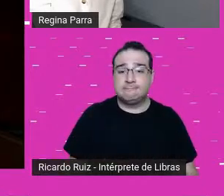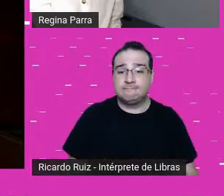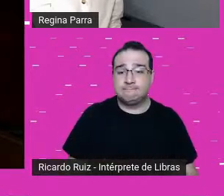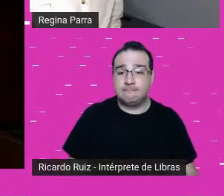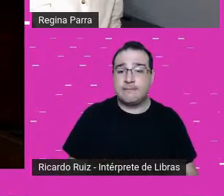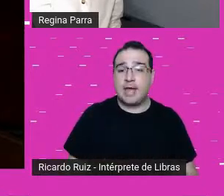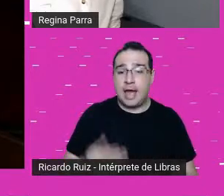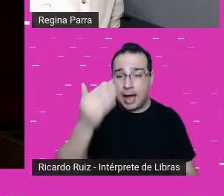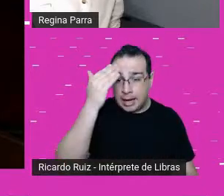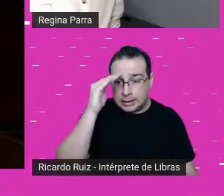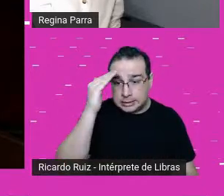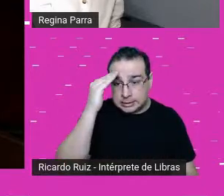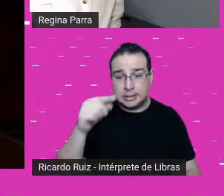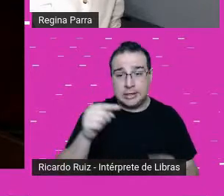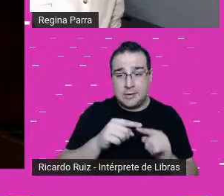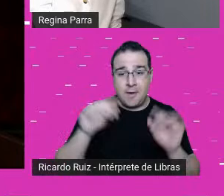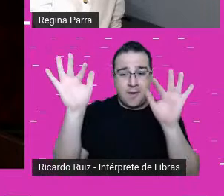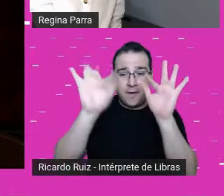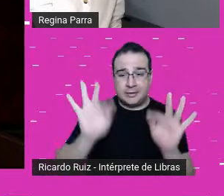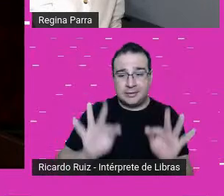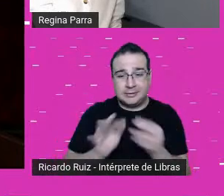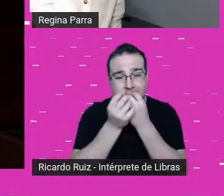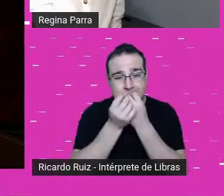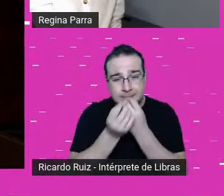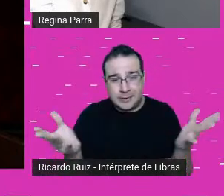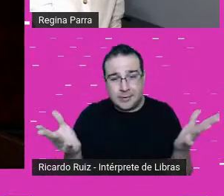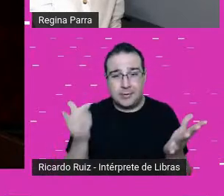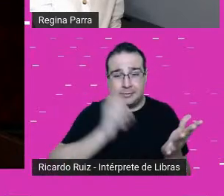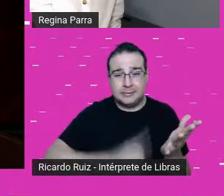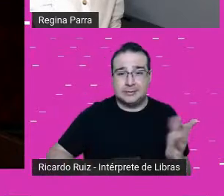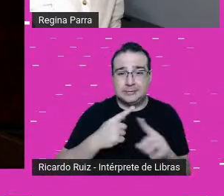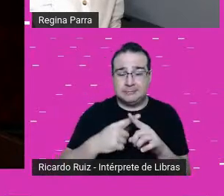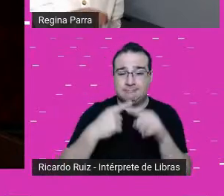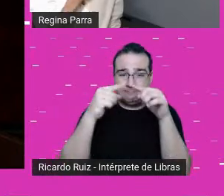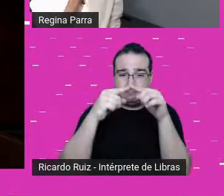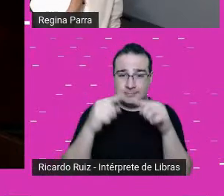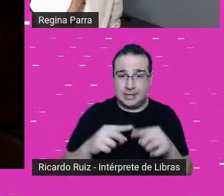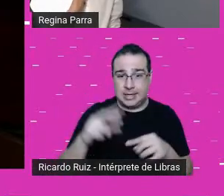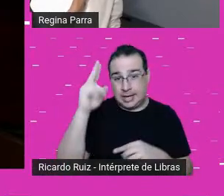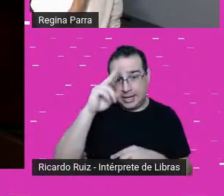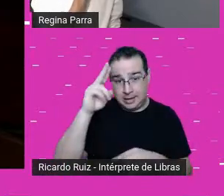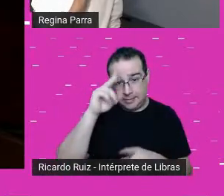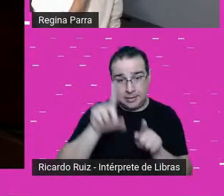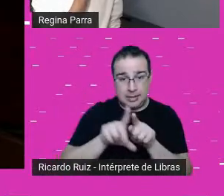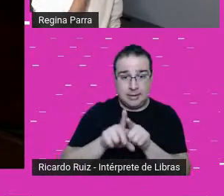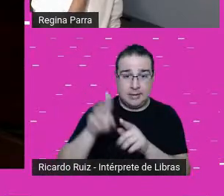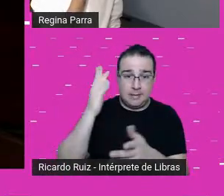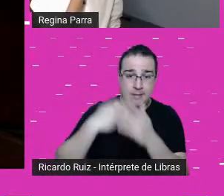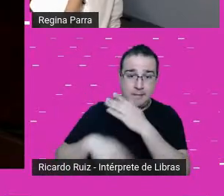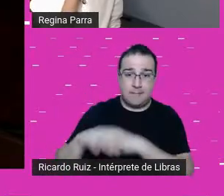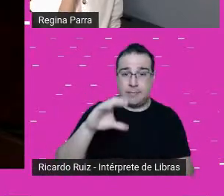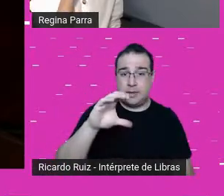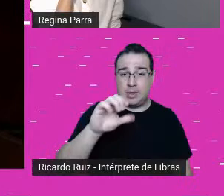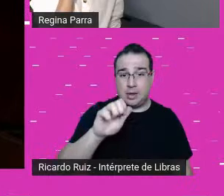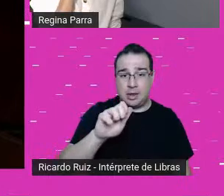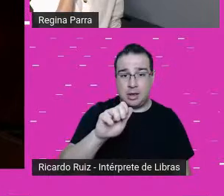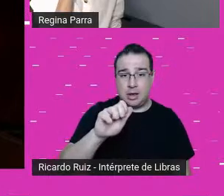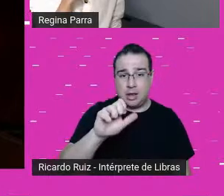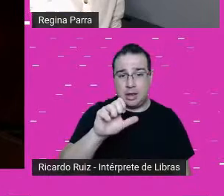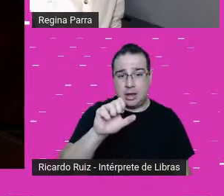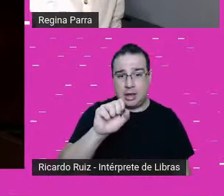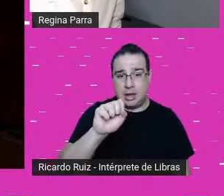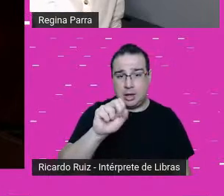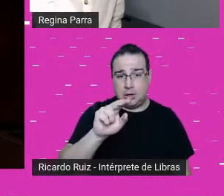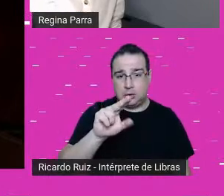ficou muito feliz, assim, que isso tinha acontecido, porque ele lembrou do Cazuz, das vestes